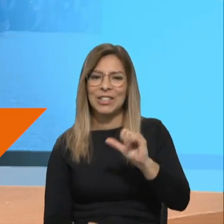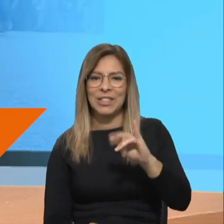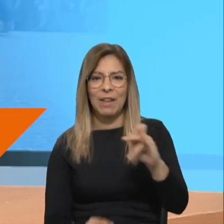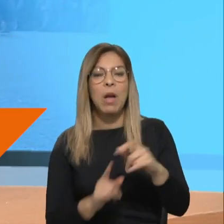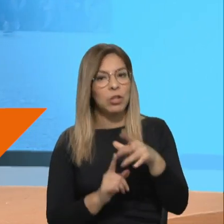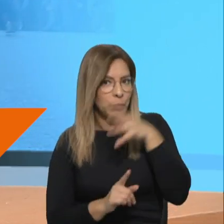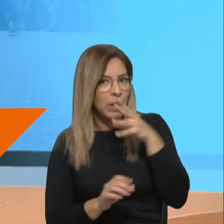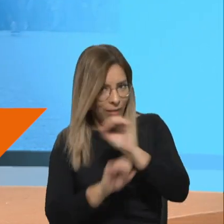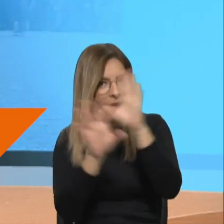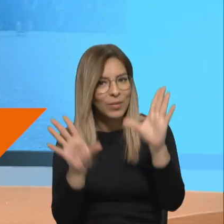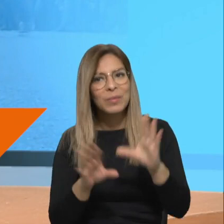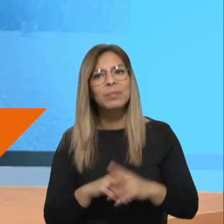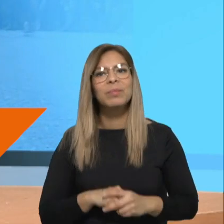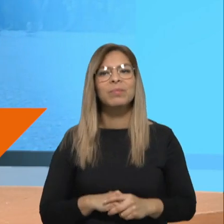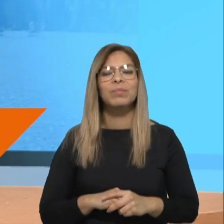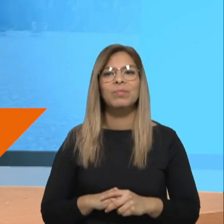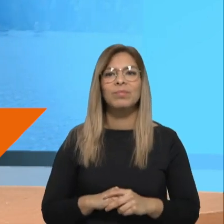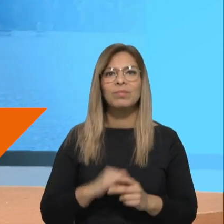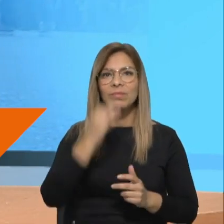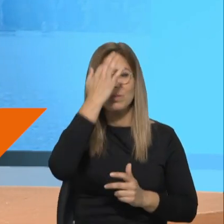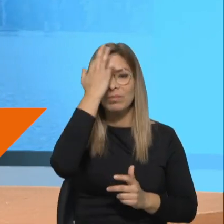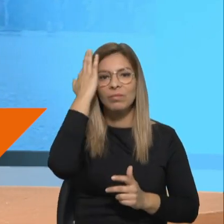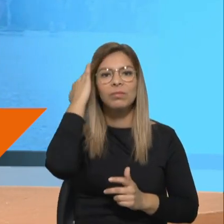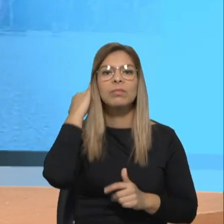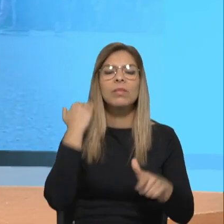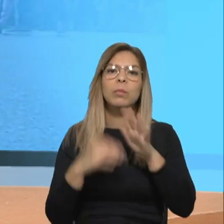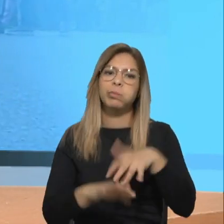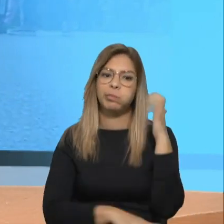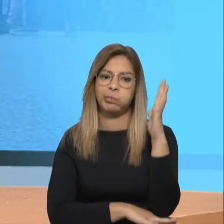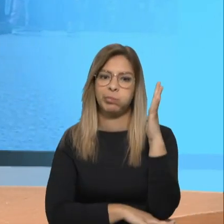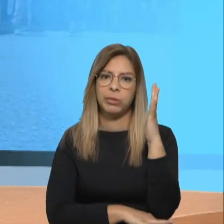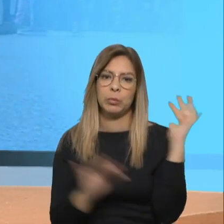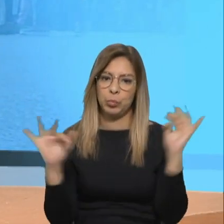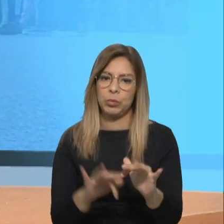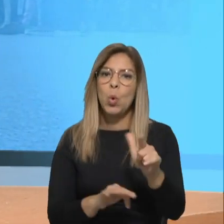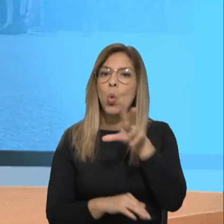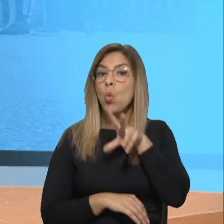contextualizar. Na Assembleia Plenária de novembro,